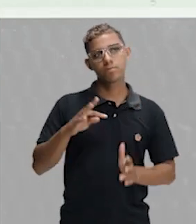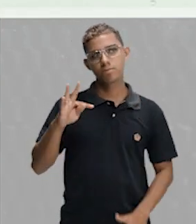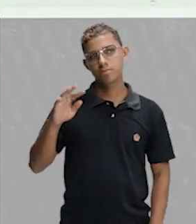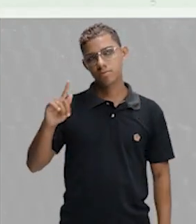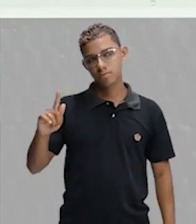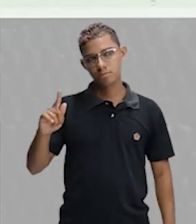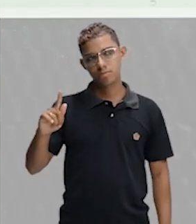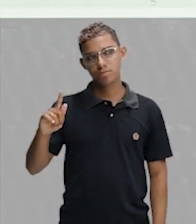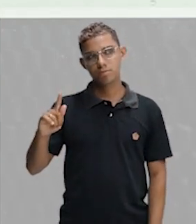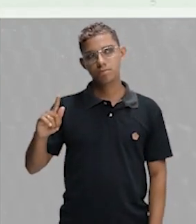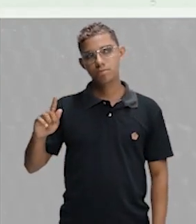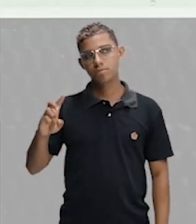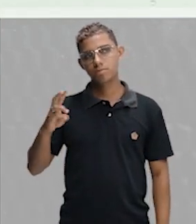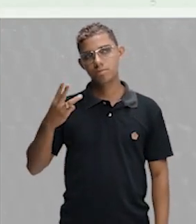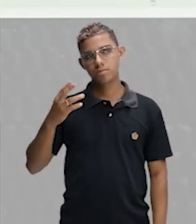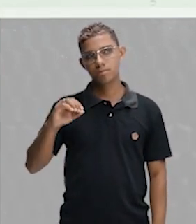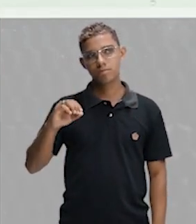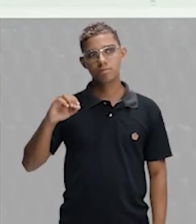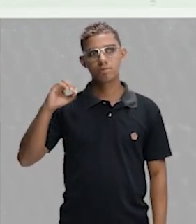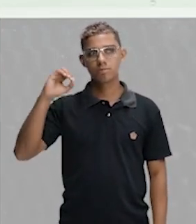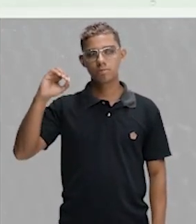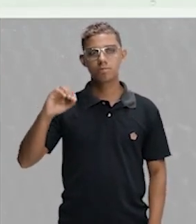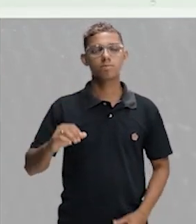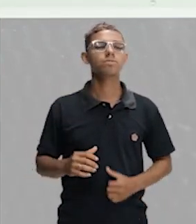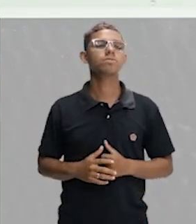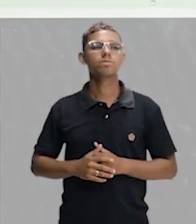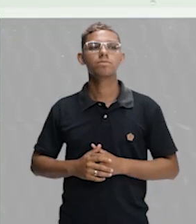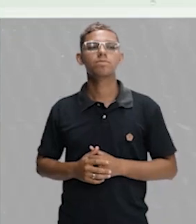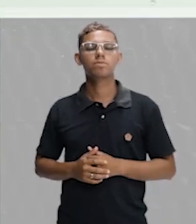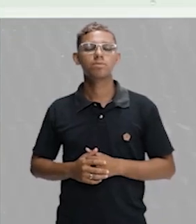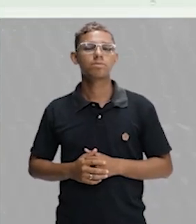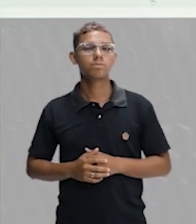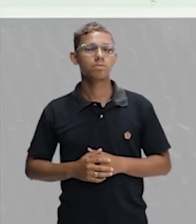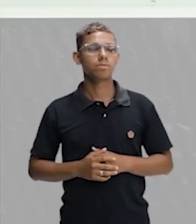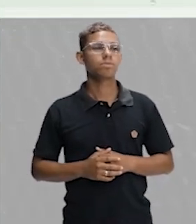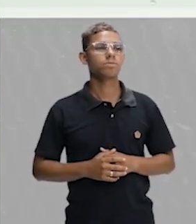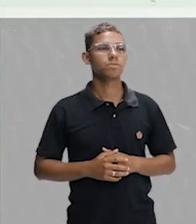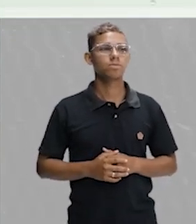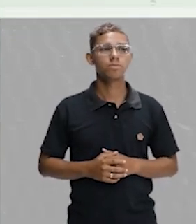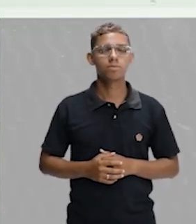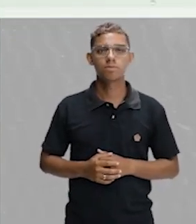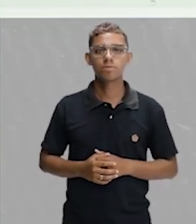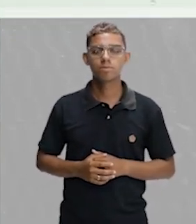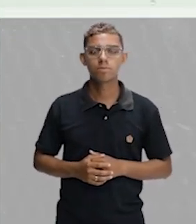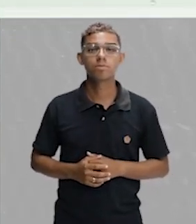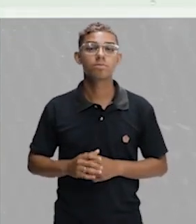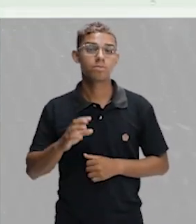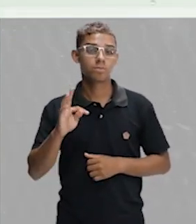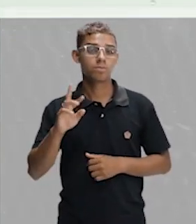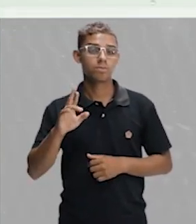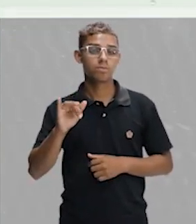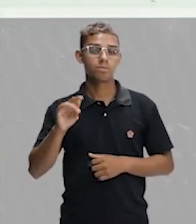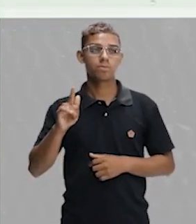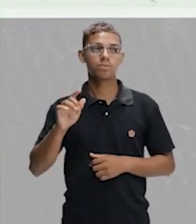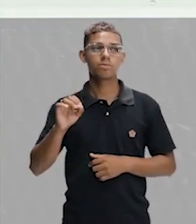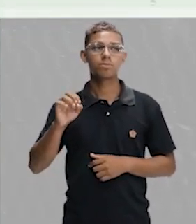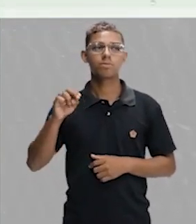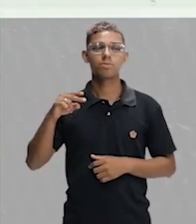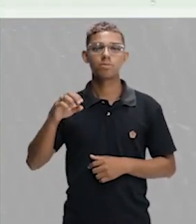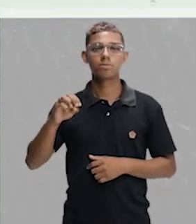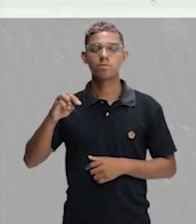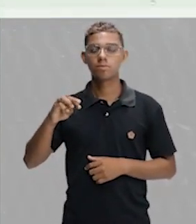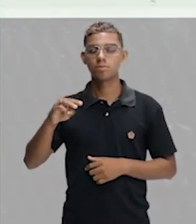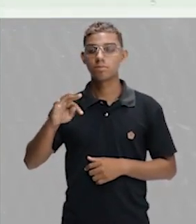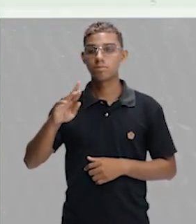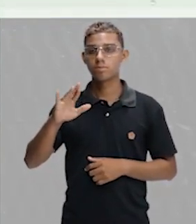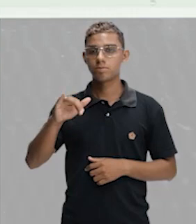de 30 graus lá da trigonometria um ângulo notável galera eu tenho certeza absoluta que vocês sabem quanto